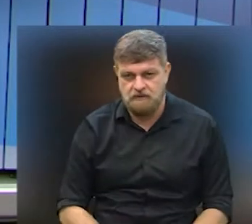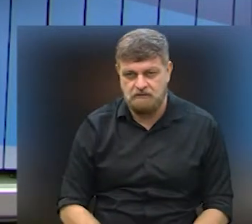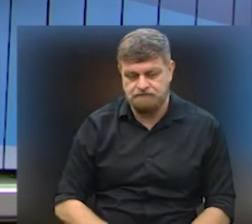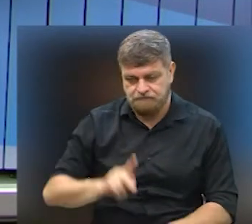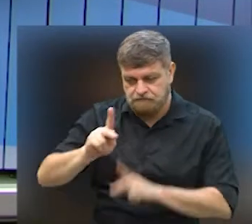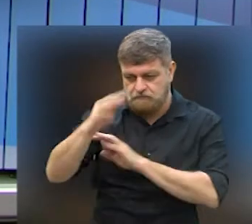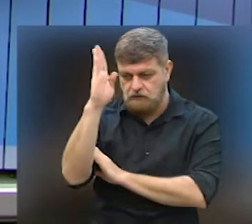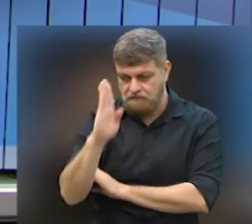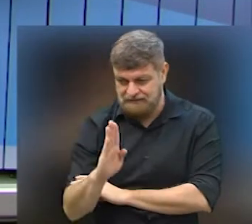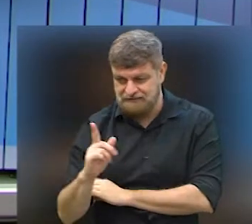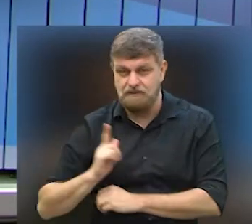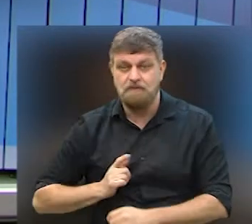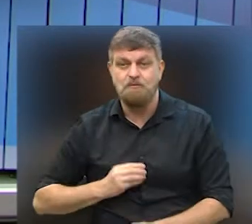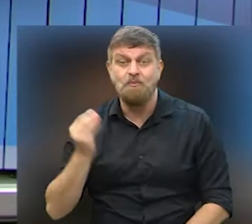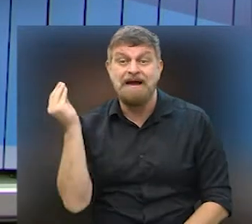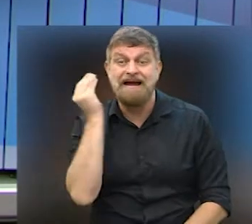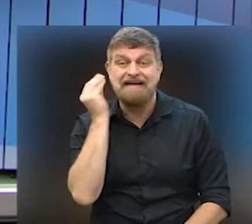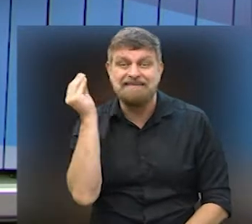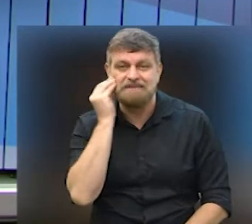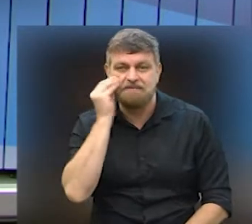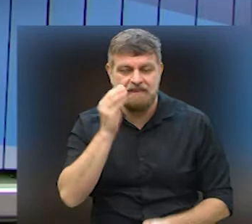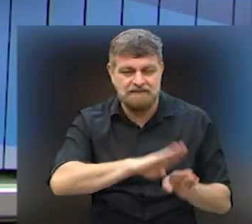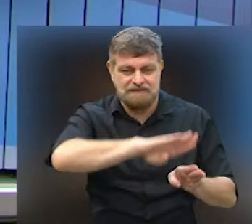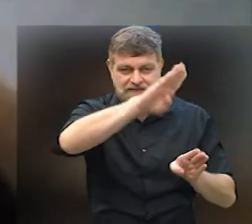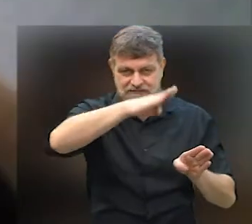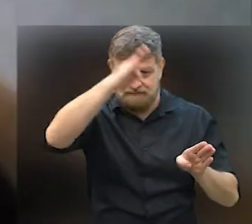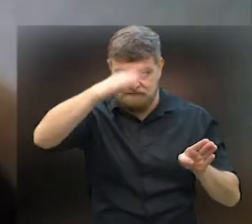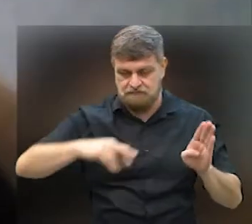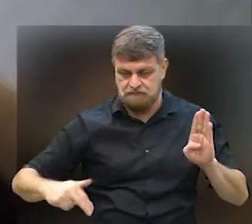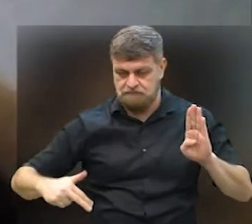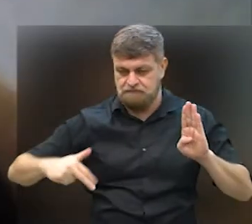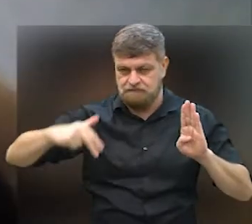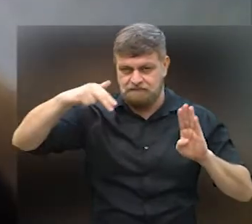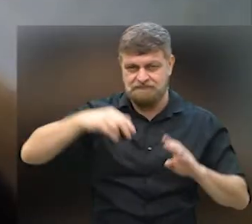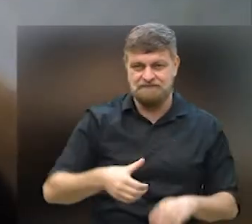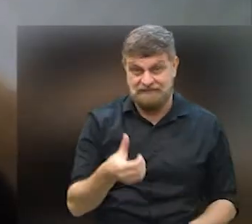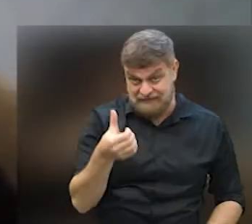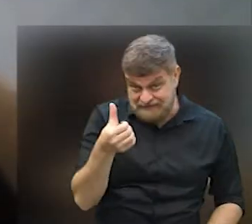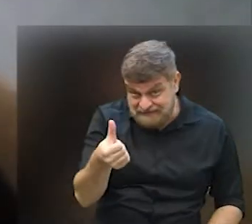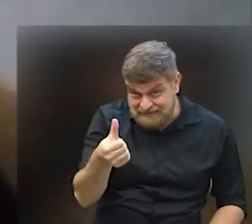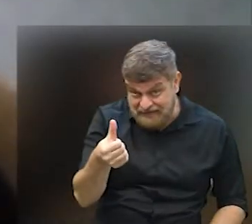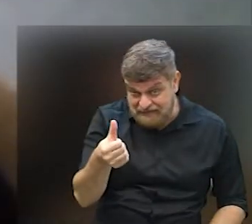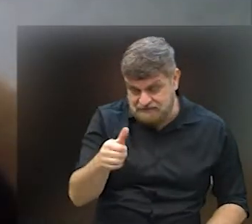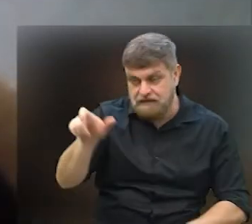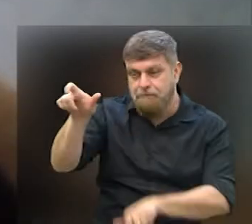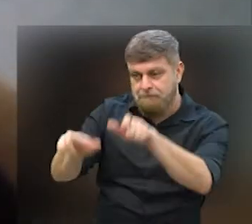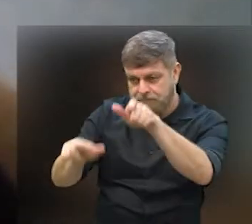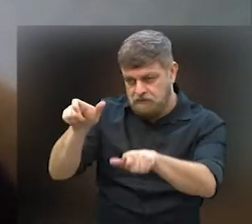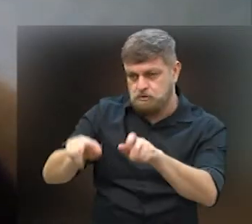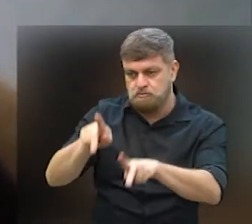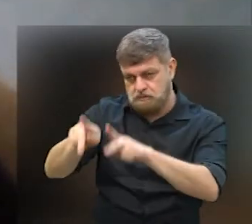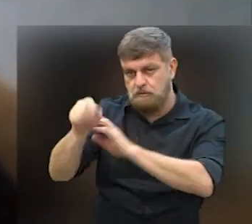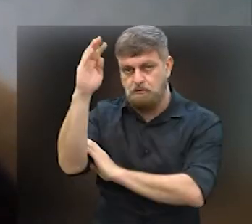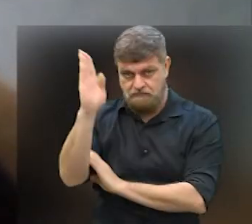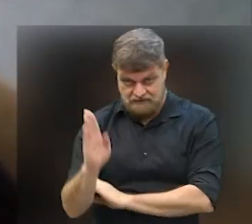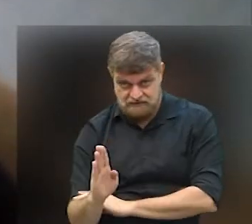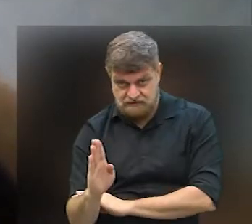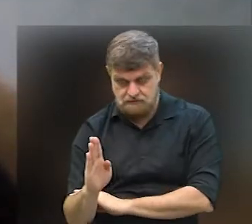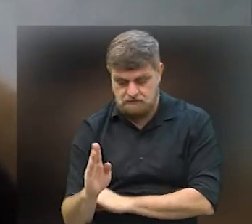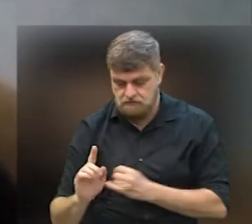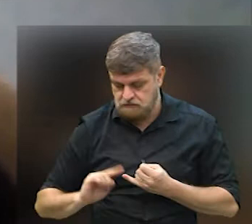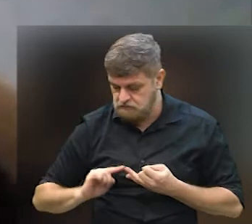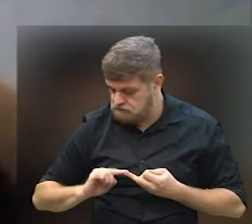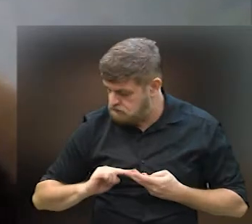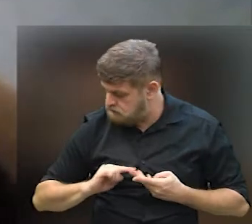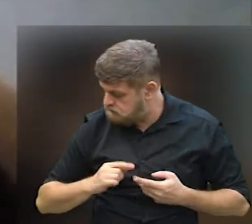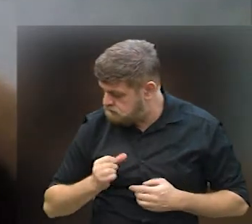Enquanto brasileiros tentando chegar ao topo da montanha, do Everest especificamente, eram 6 pessoas. Tá. 1, 2,